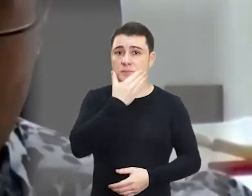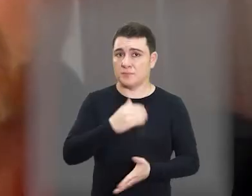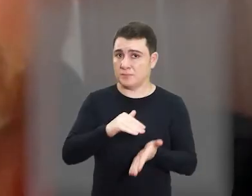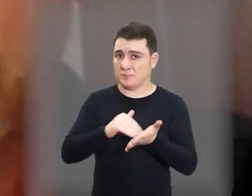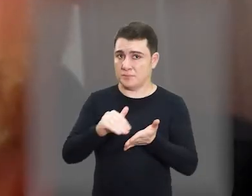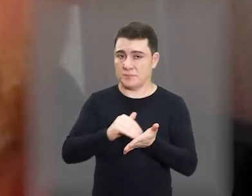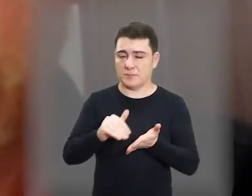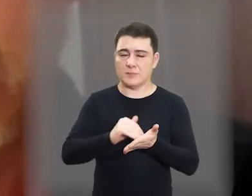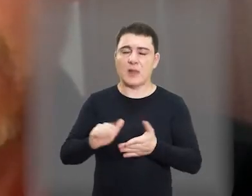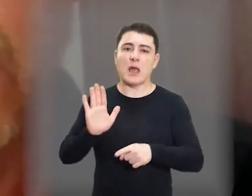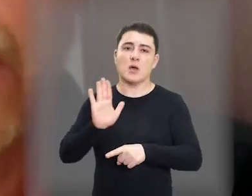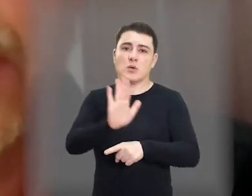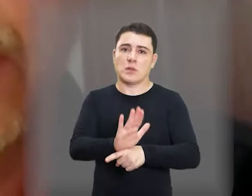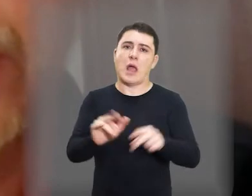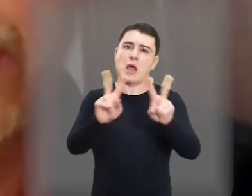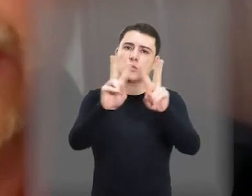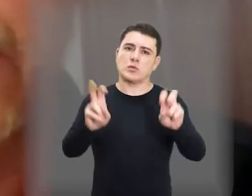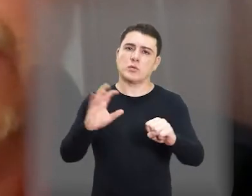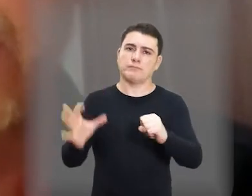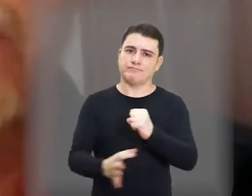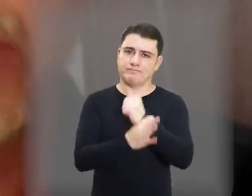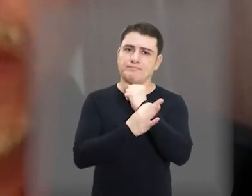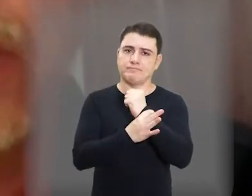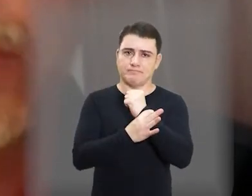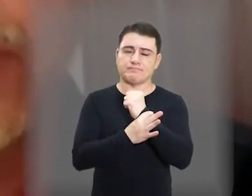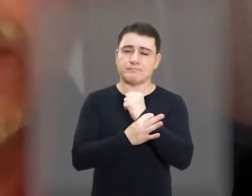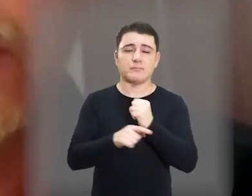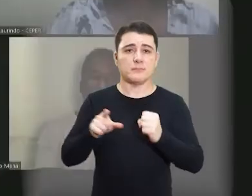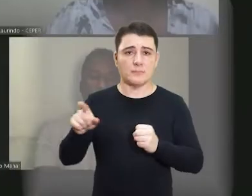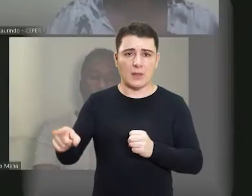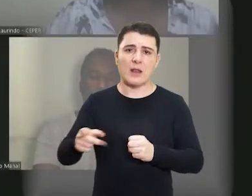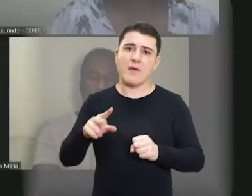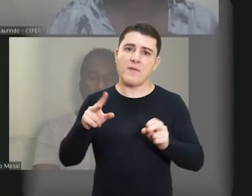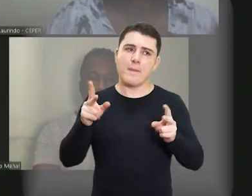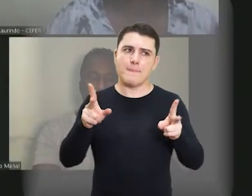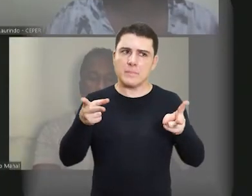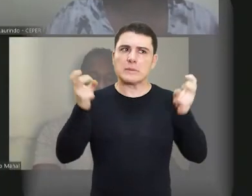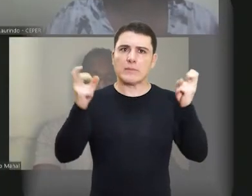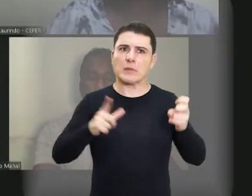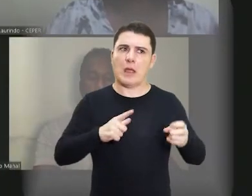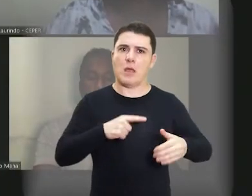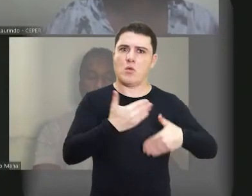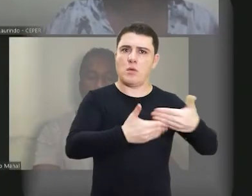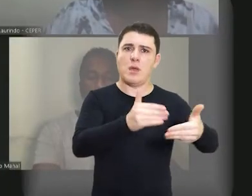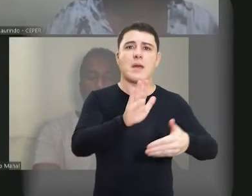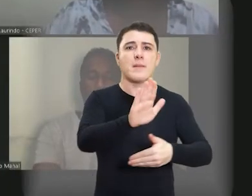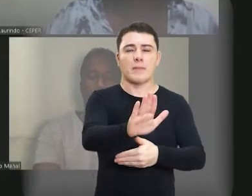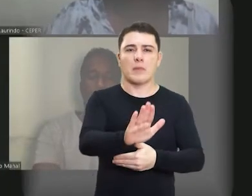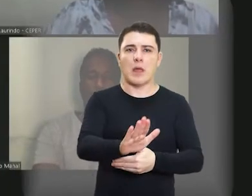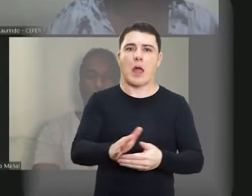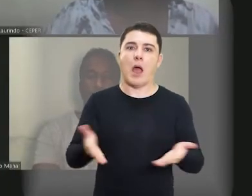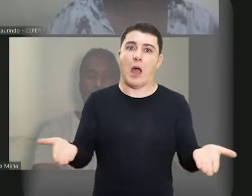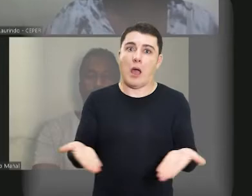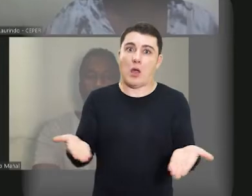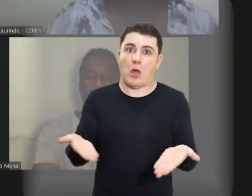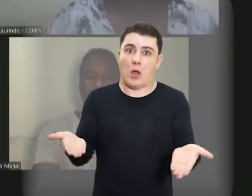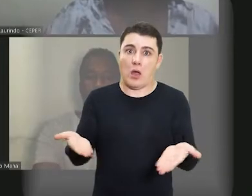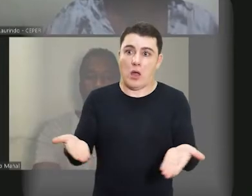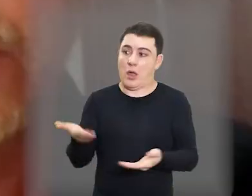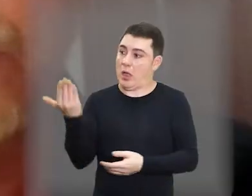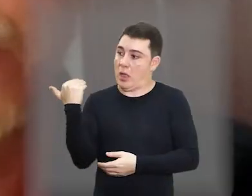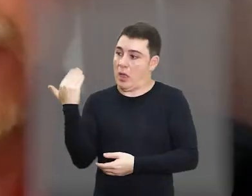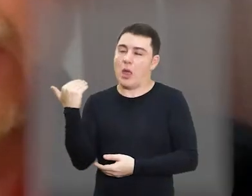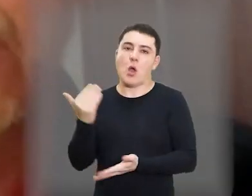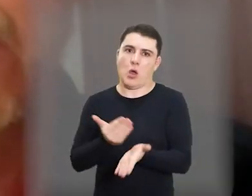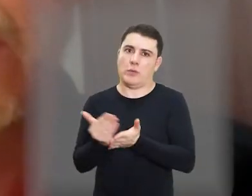coisas. O secretário municipal de Cooperação dos Assuntos de Segurança Pública vê avanços, mas entende que começaram